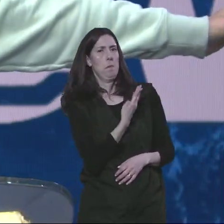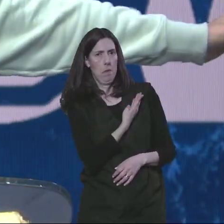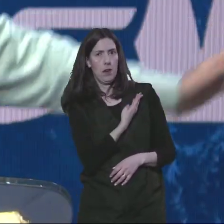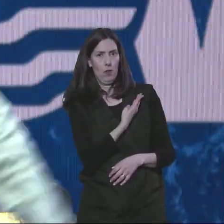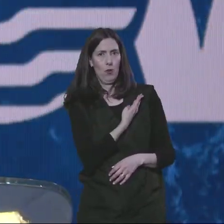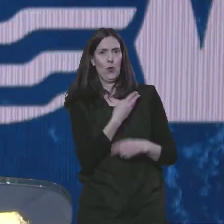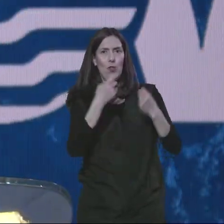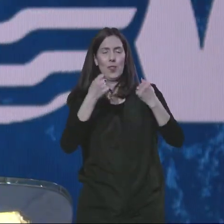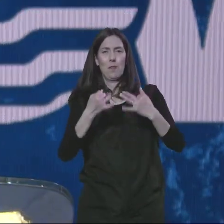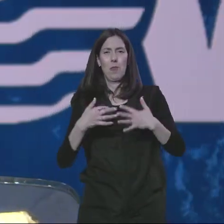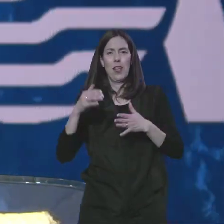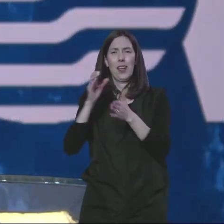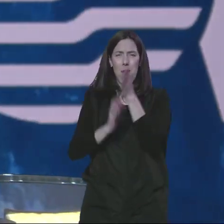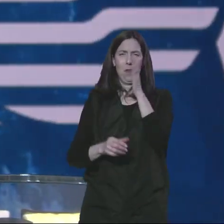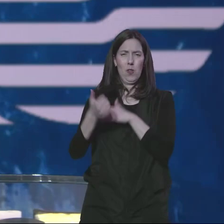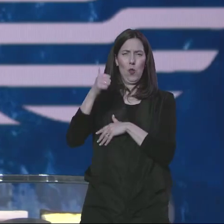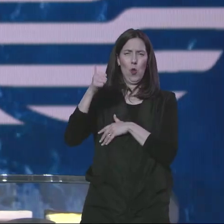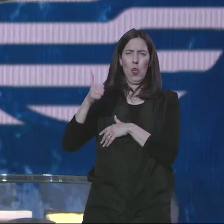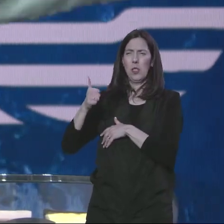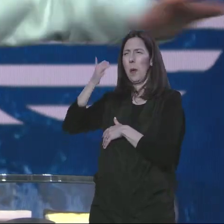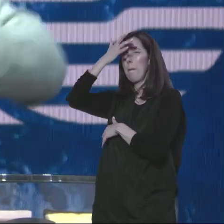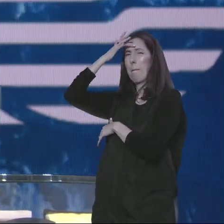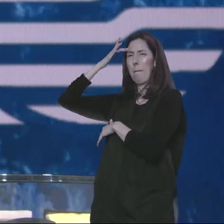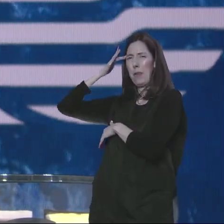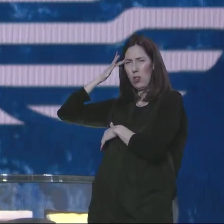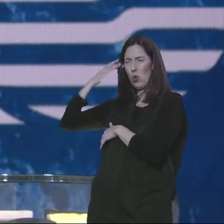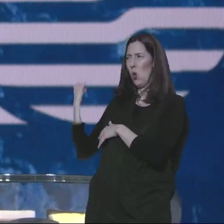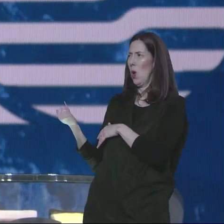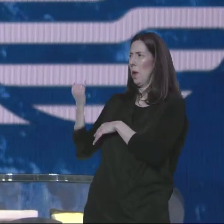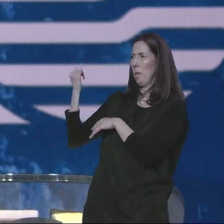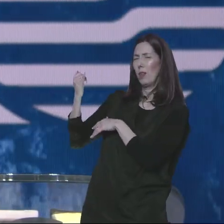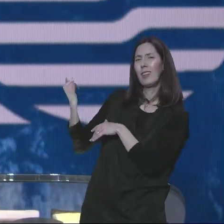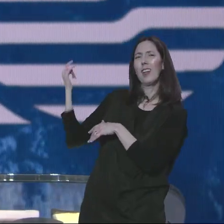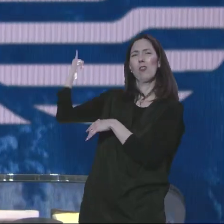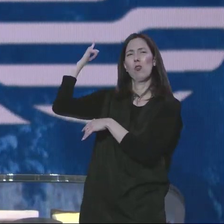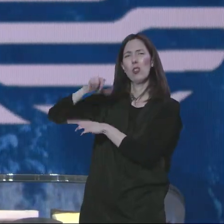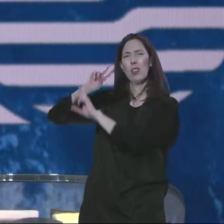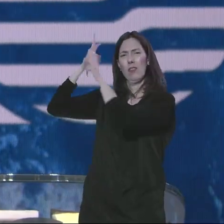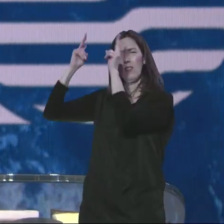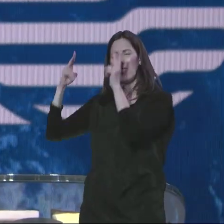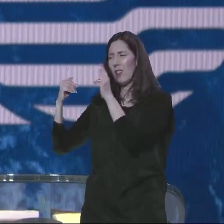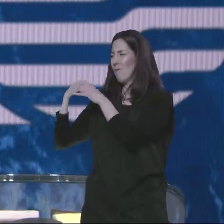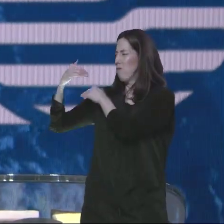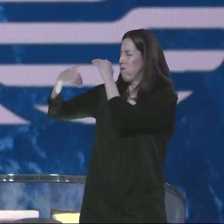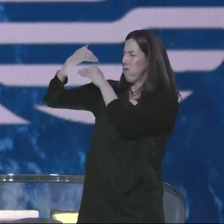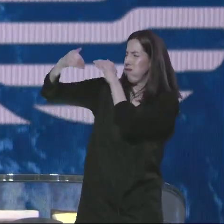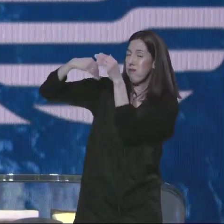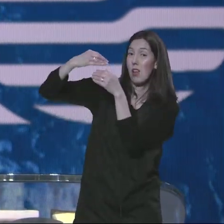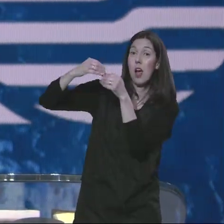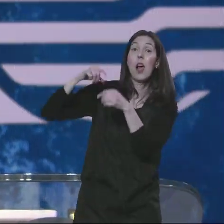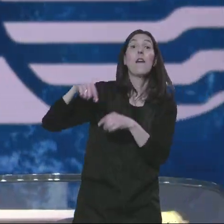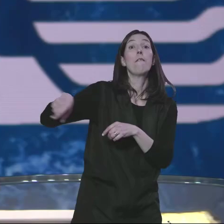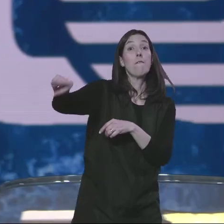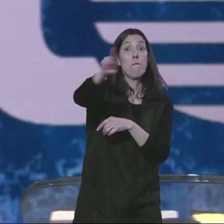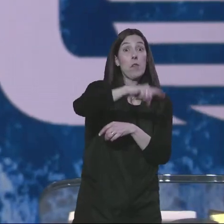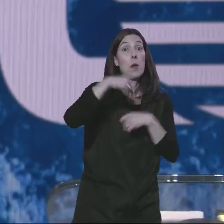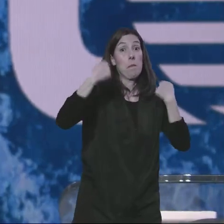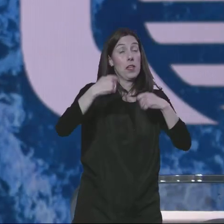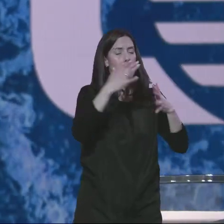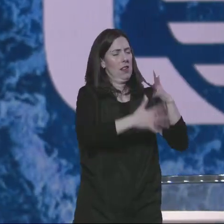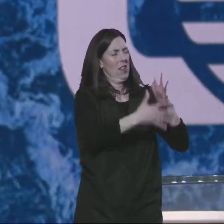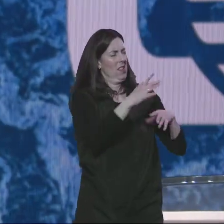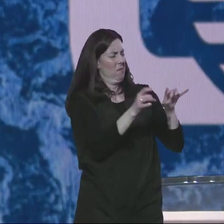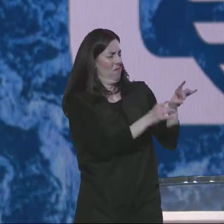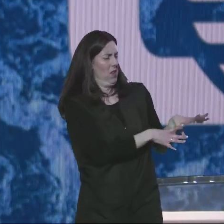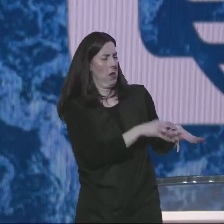da fé, e aí falarem, se livra do atrapalho, se livra do pecado, corra com perseverança olhando para Jesus, autor